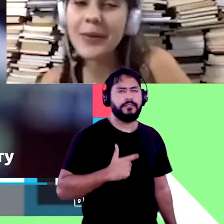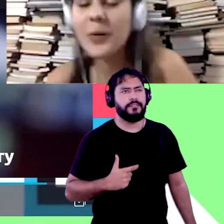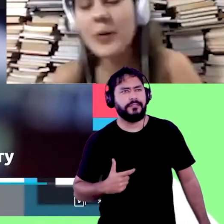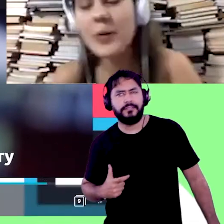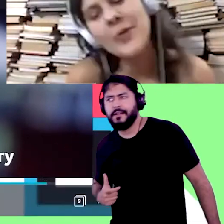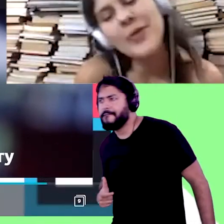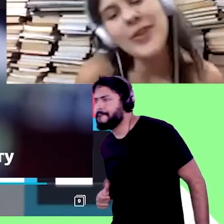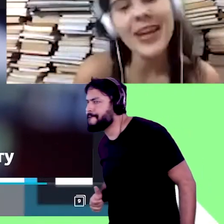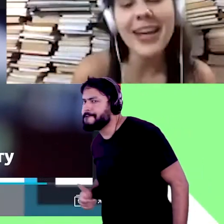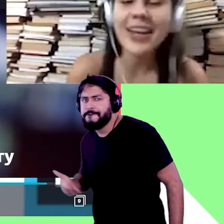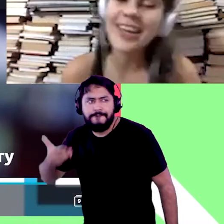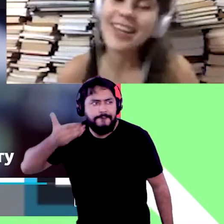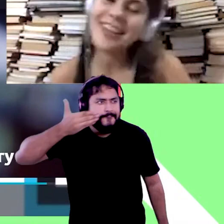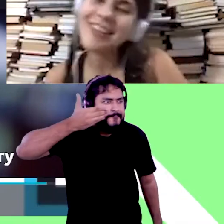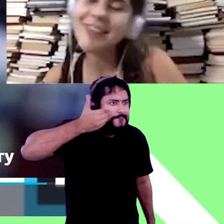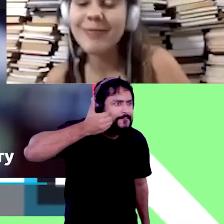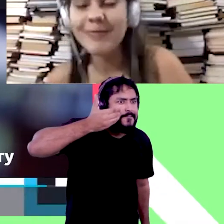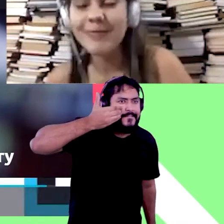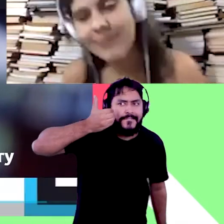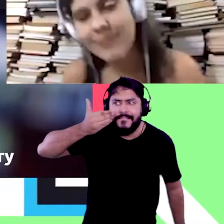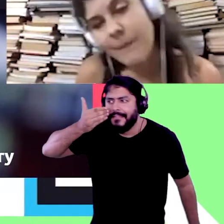procurei o que